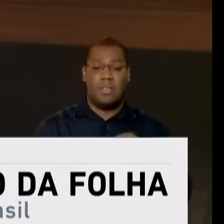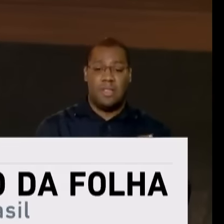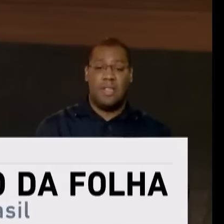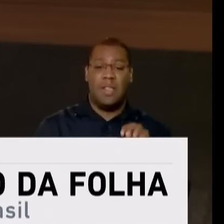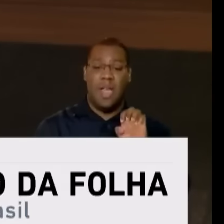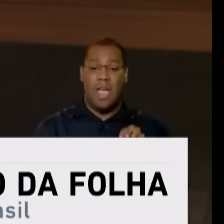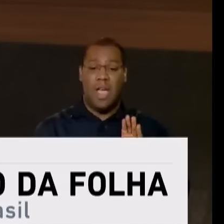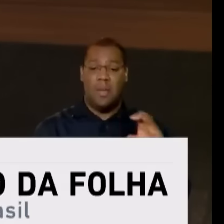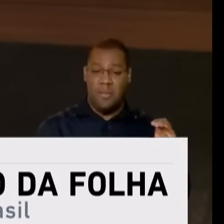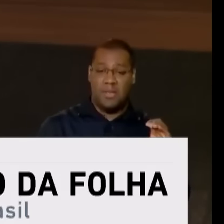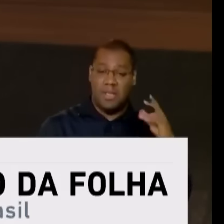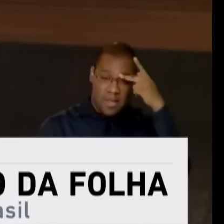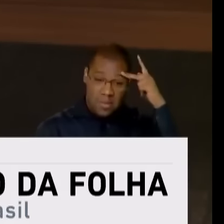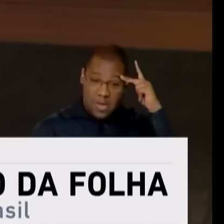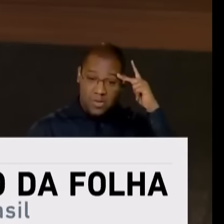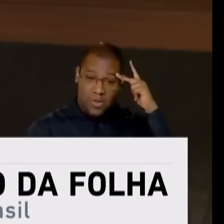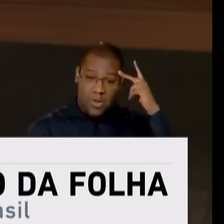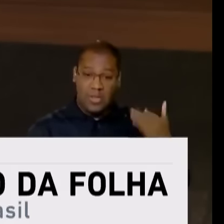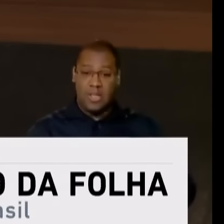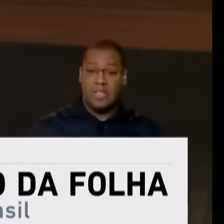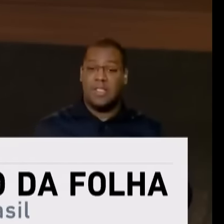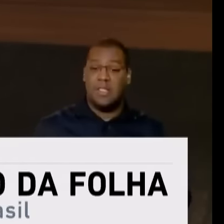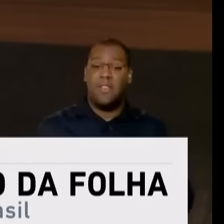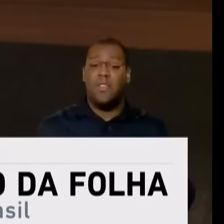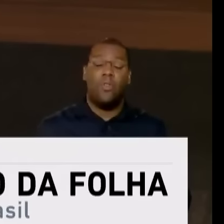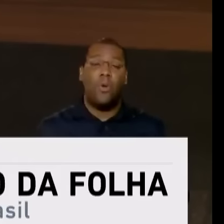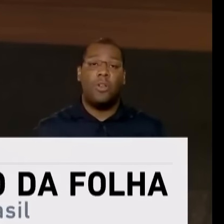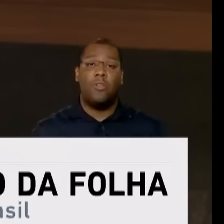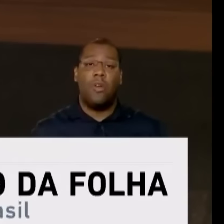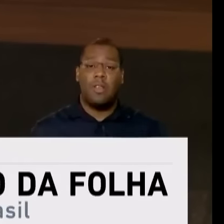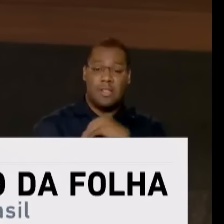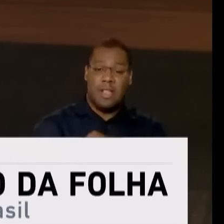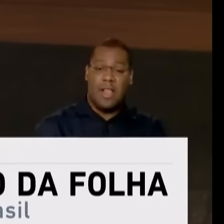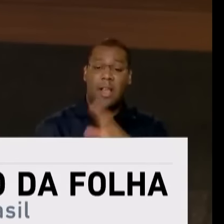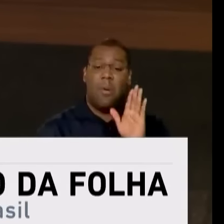de salário para os trabalhadores dela, ela está gastando ou está investindo?